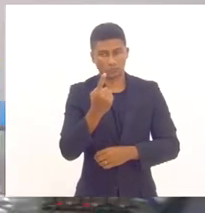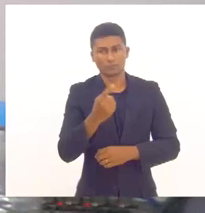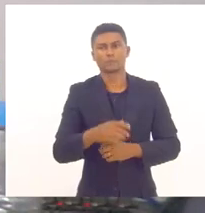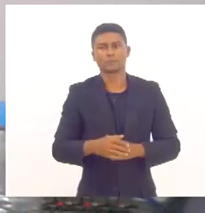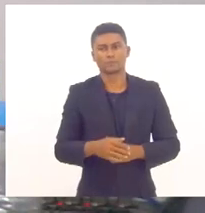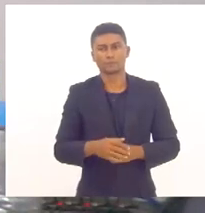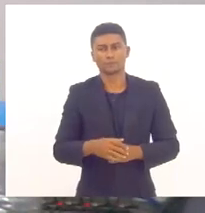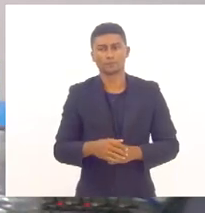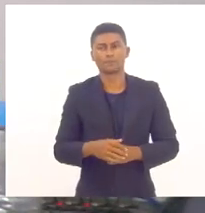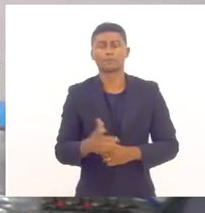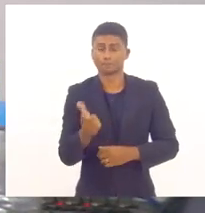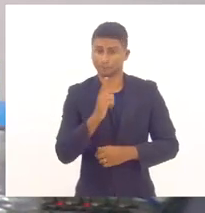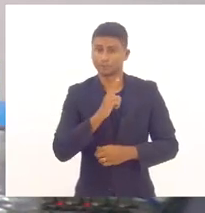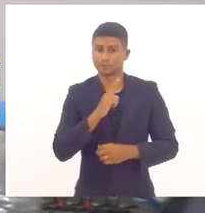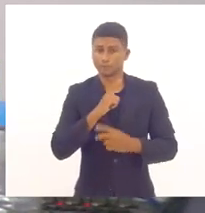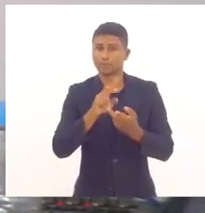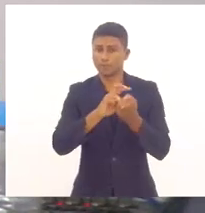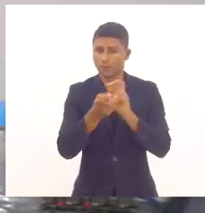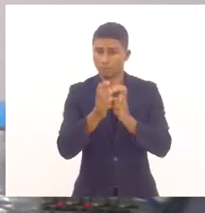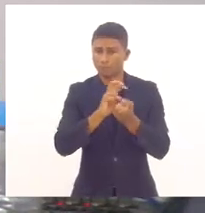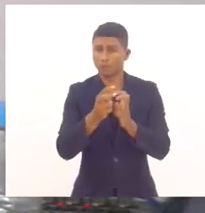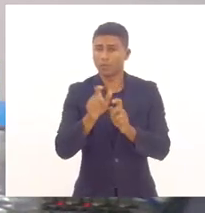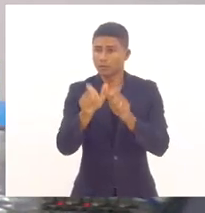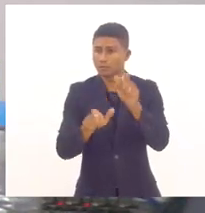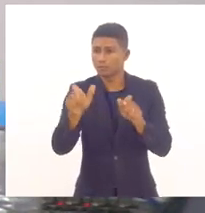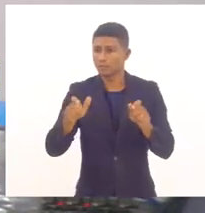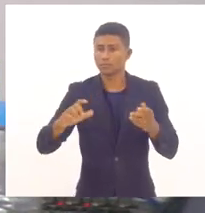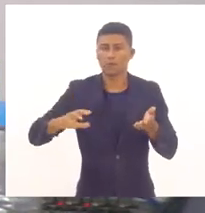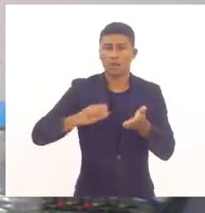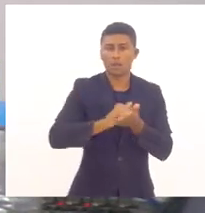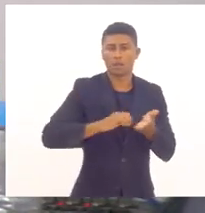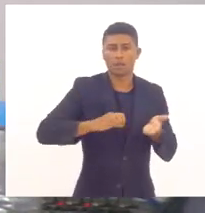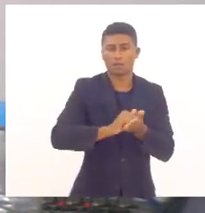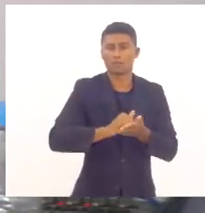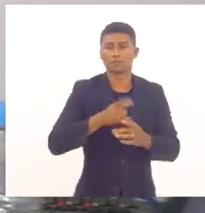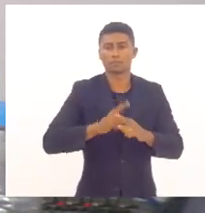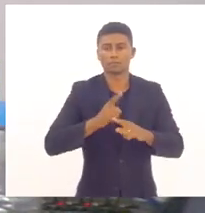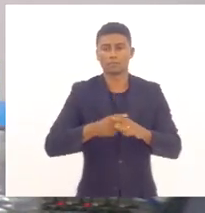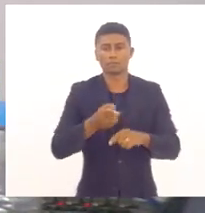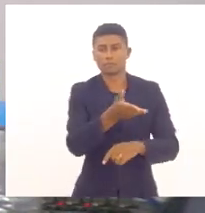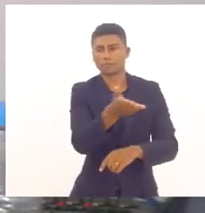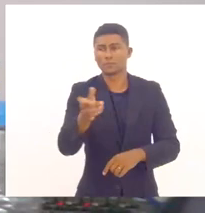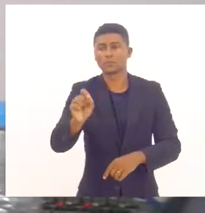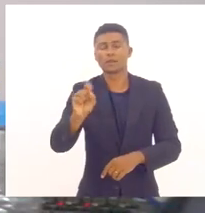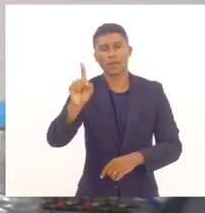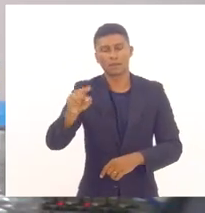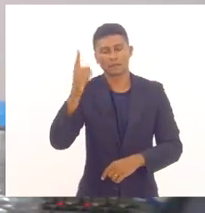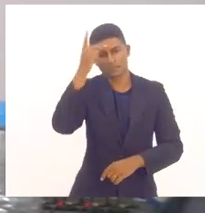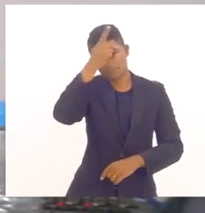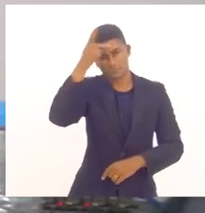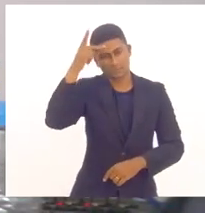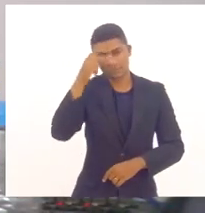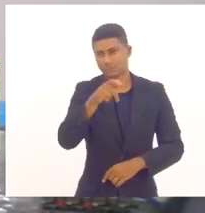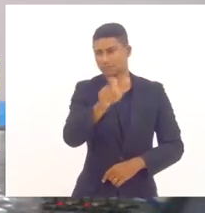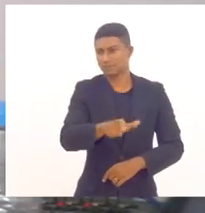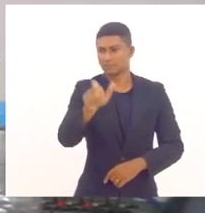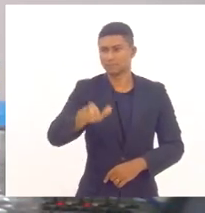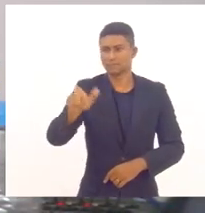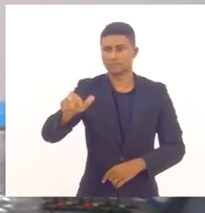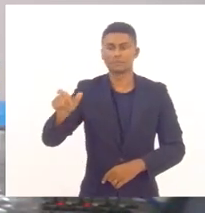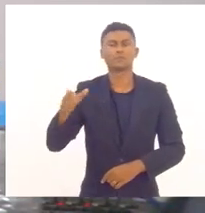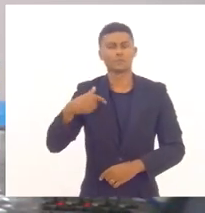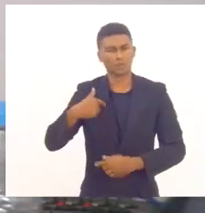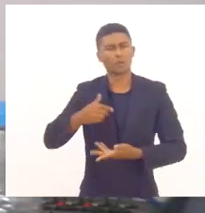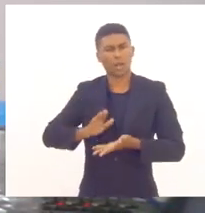Blanc, nós tivemos capoeiristas inscritos, sim, porque eles contemplavam pessoas físicas. Então, assim, inclusive eu até